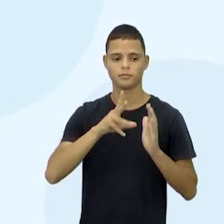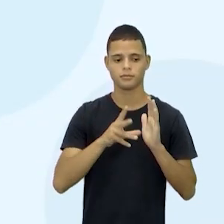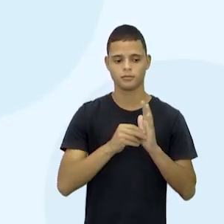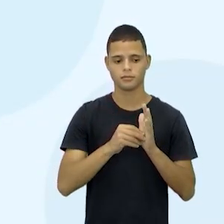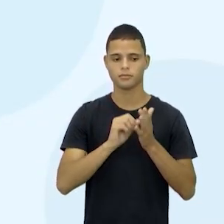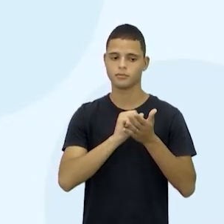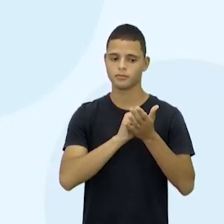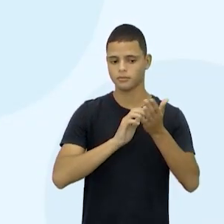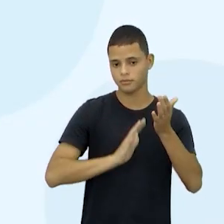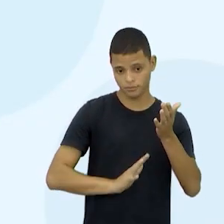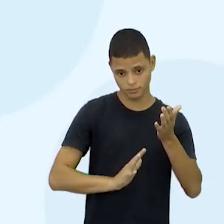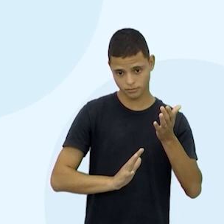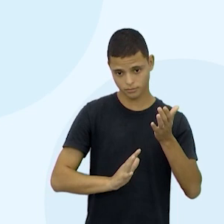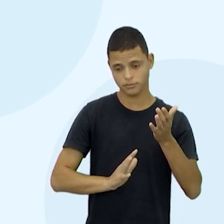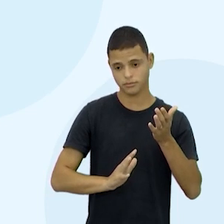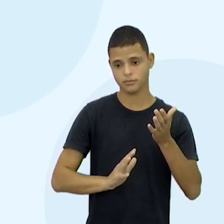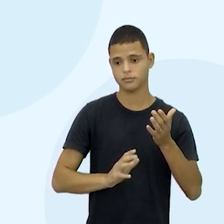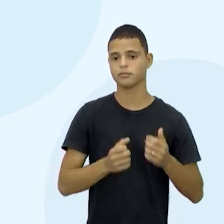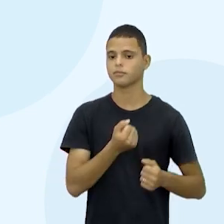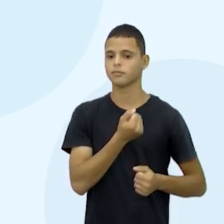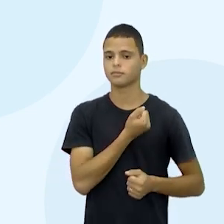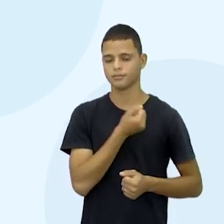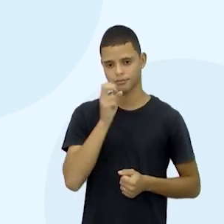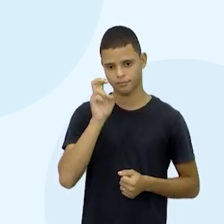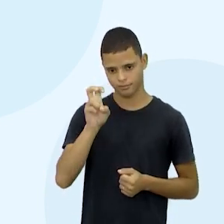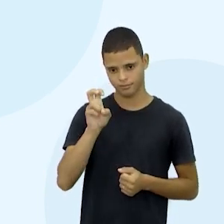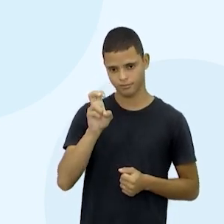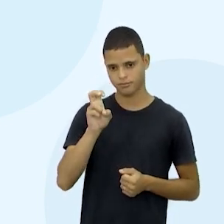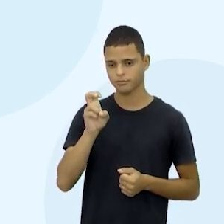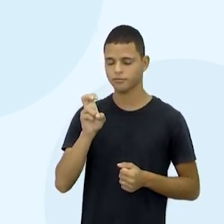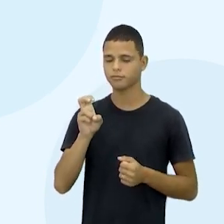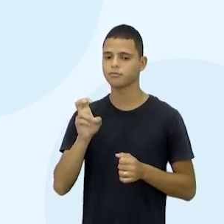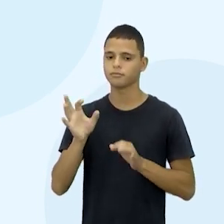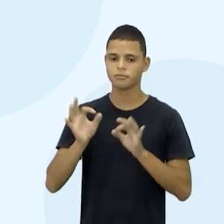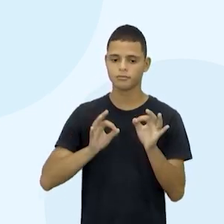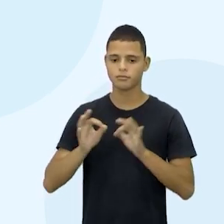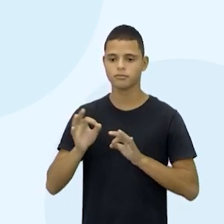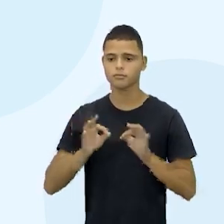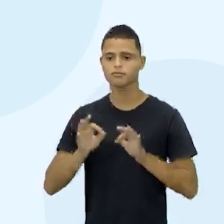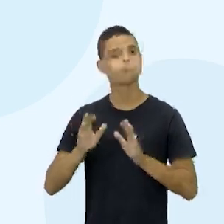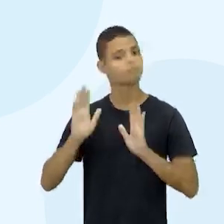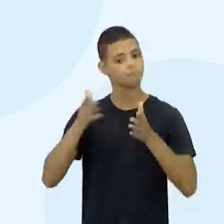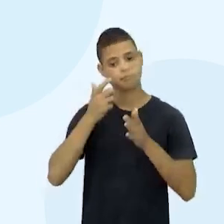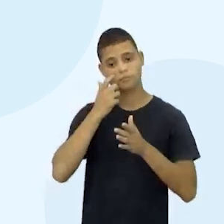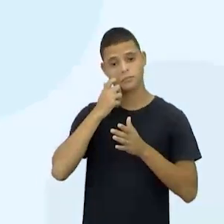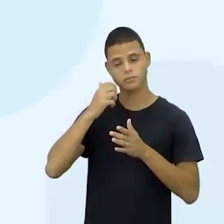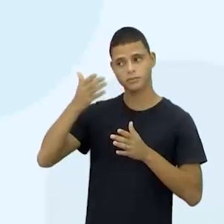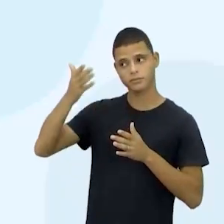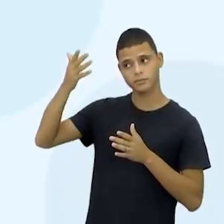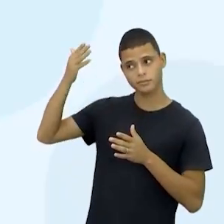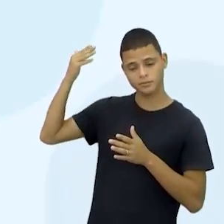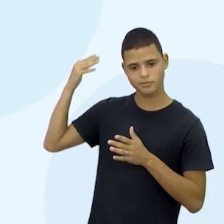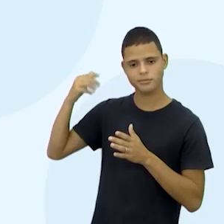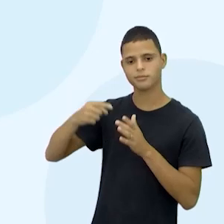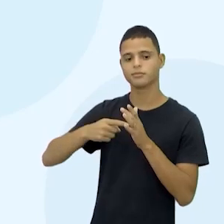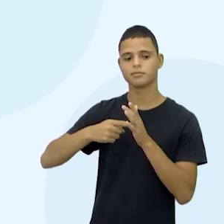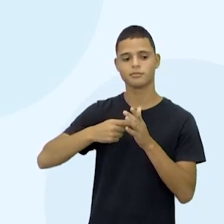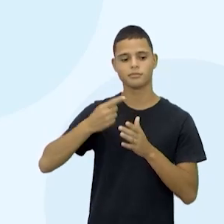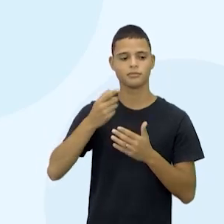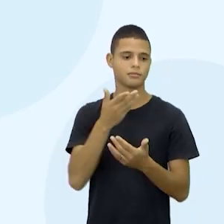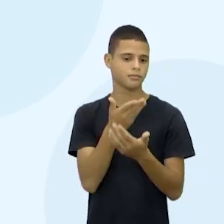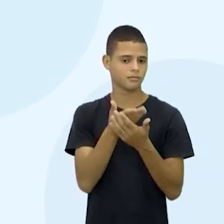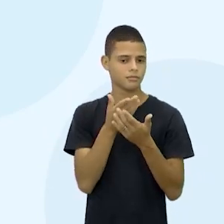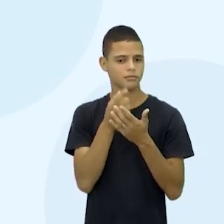aula de hoje foi só da atividade 5, mas a gente fez aquele sobrevoo de todas elas lá desde a primeira aula, né? A gente falou primeiro no que